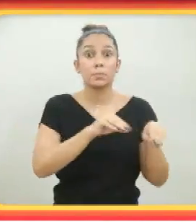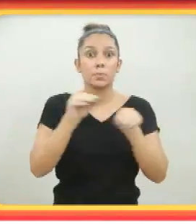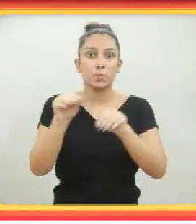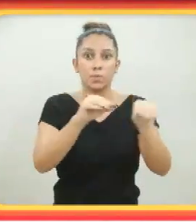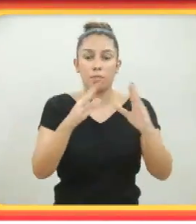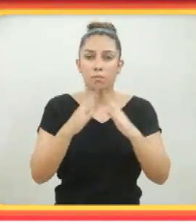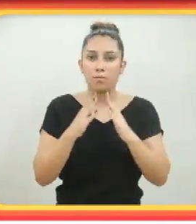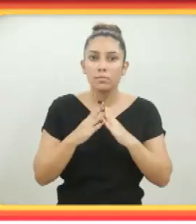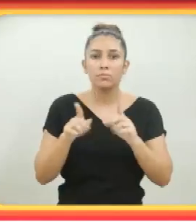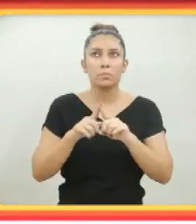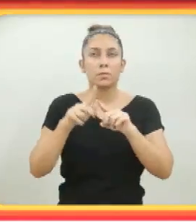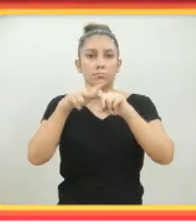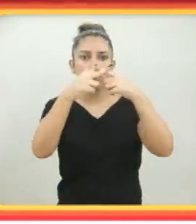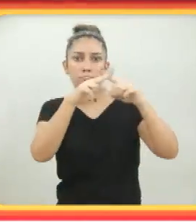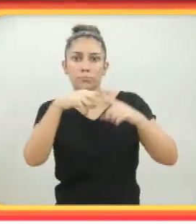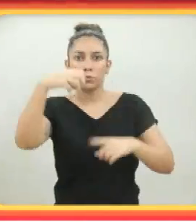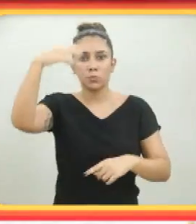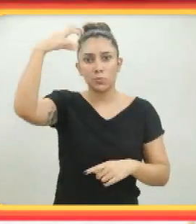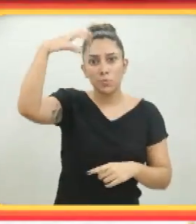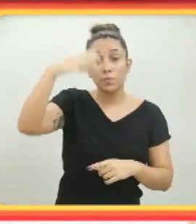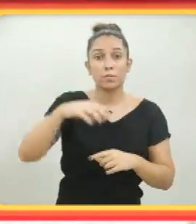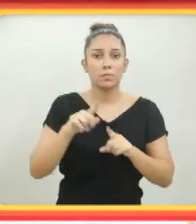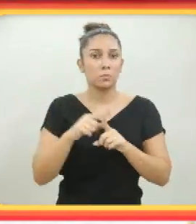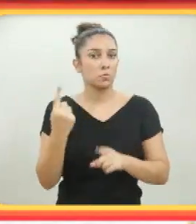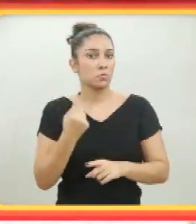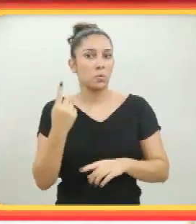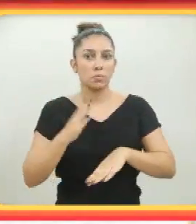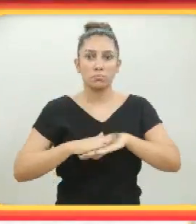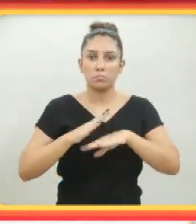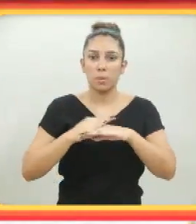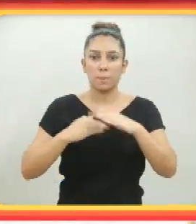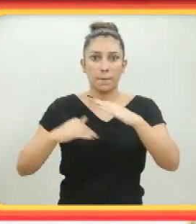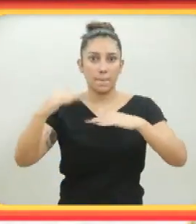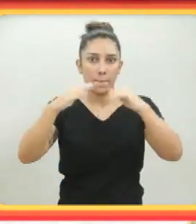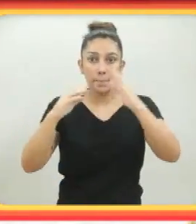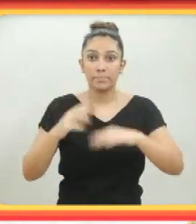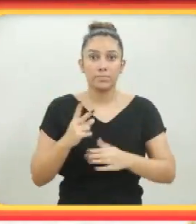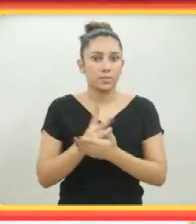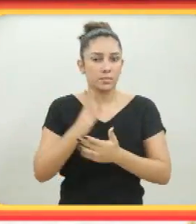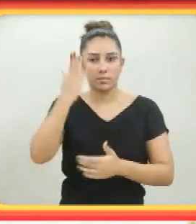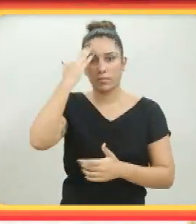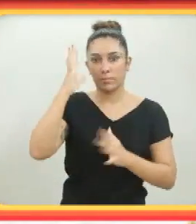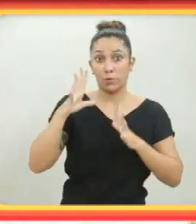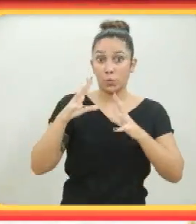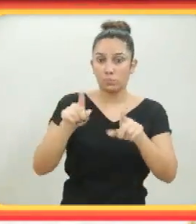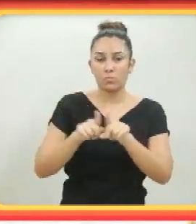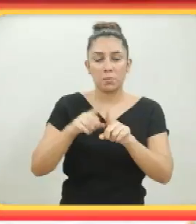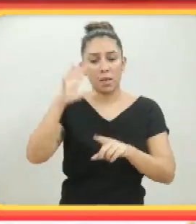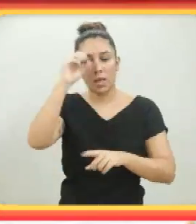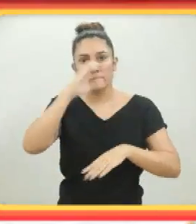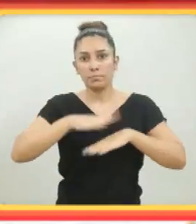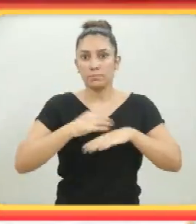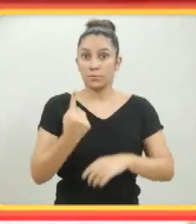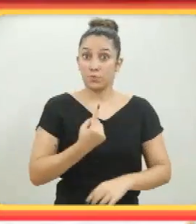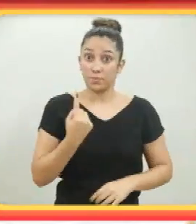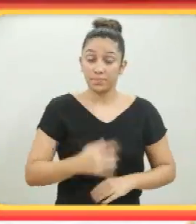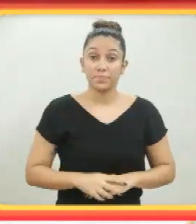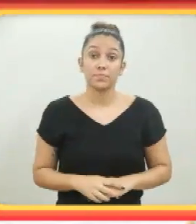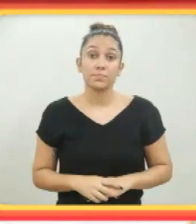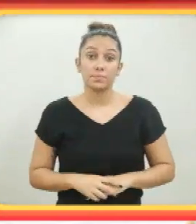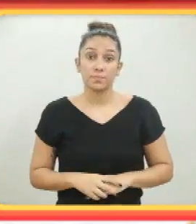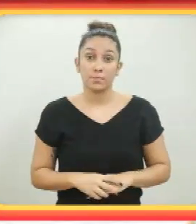frente, no sentido de ela mesma montar os móveis ou trocar a resistência do